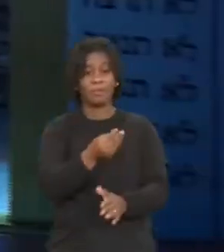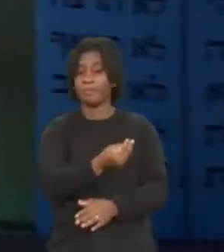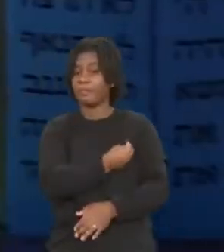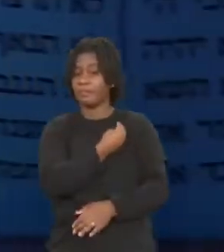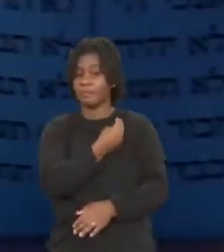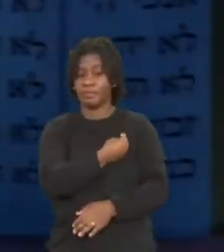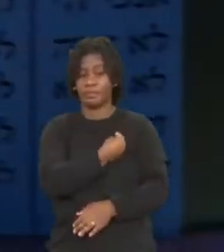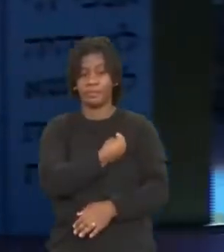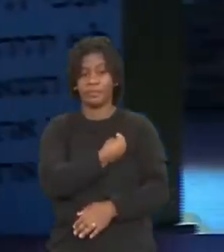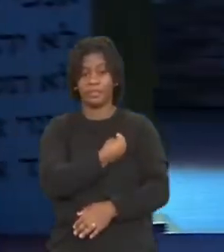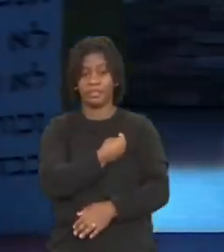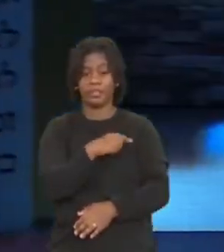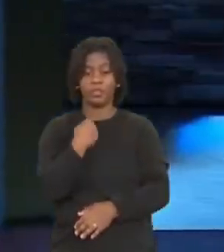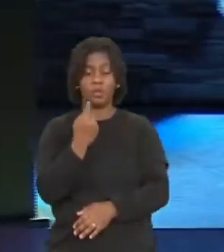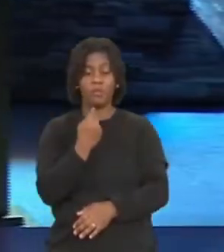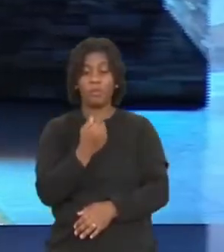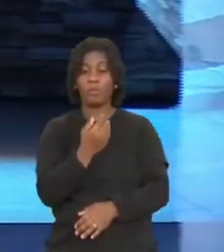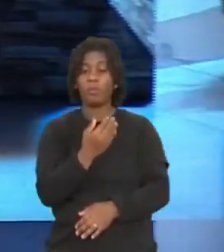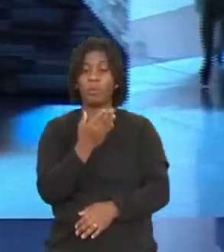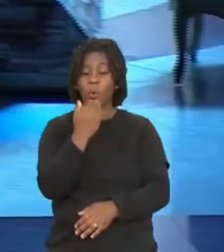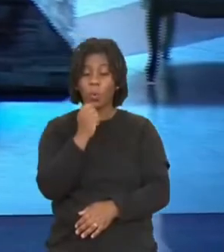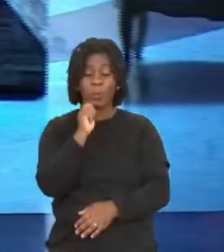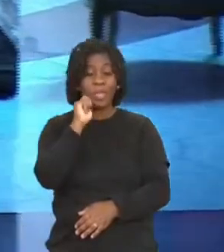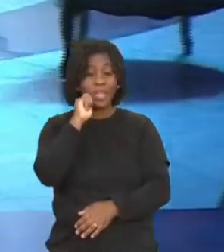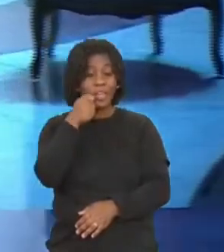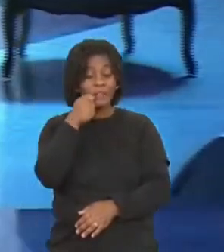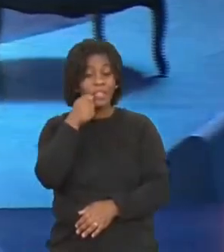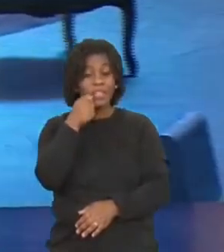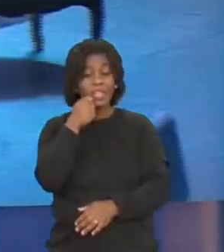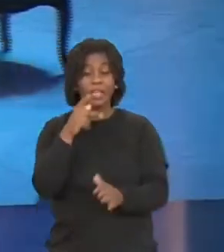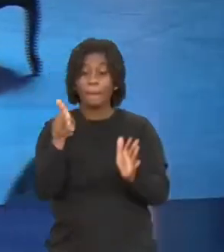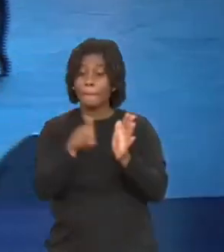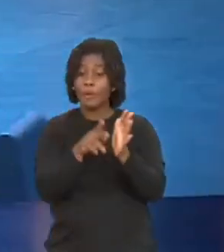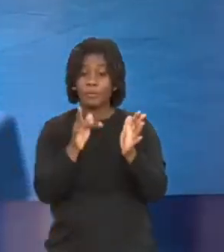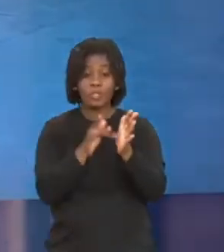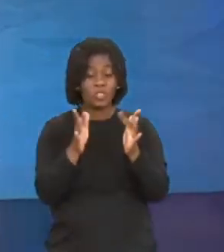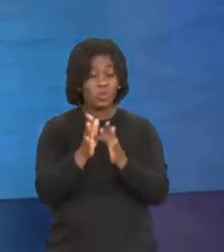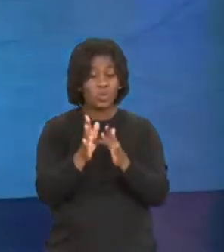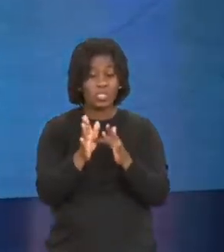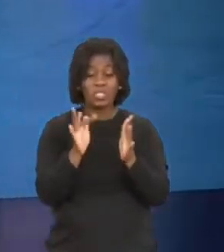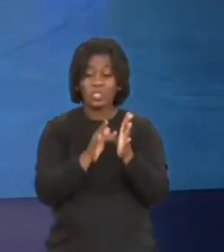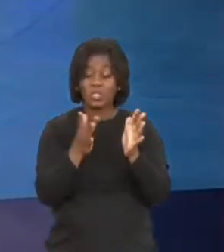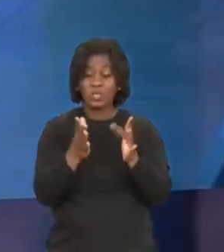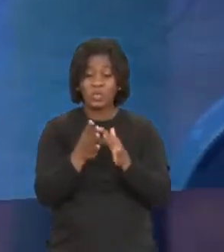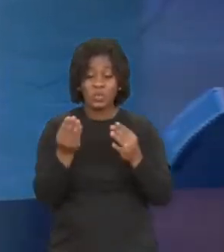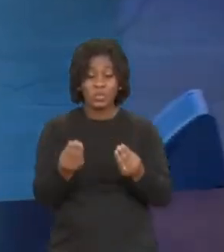Nós vamos nos alimentar da vida que há nele. Ele nos alimenta com vida.